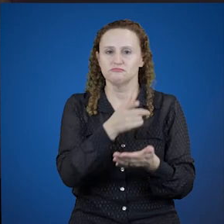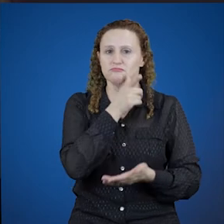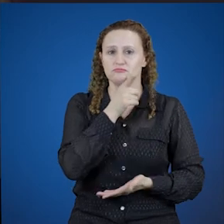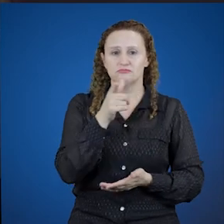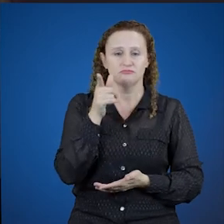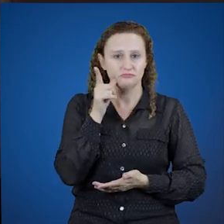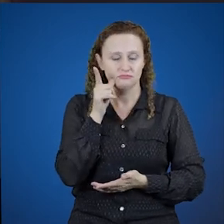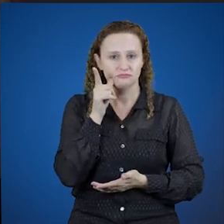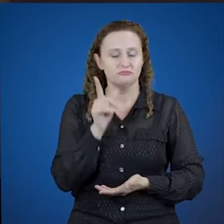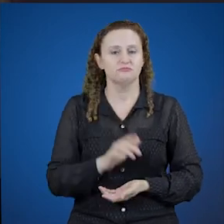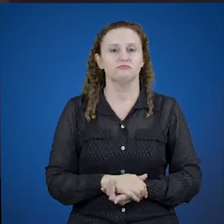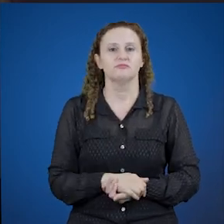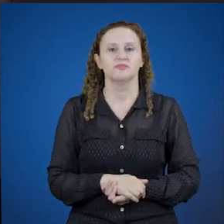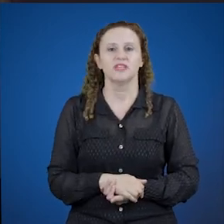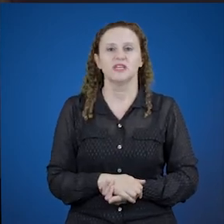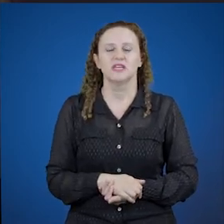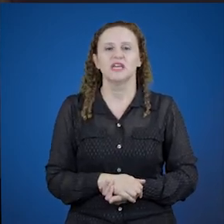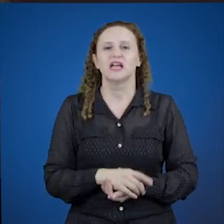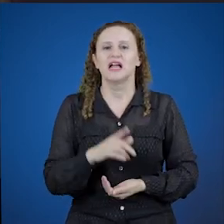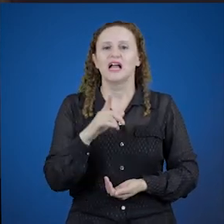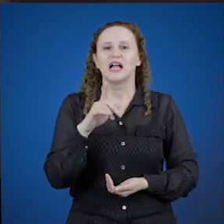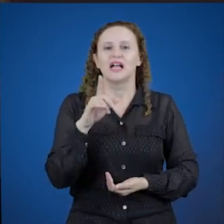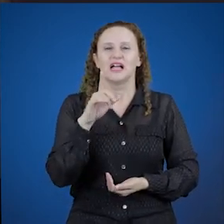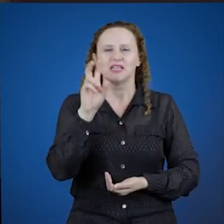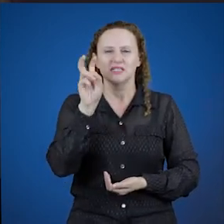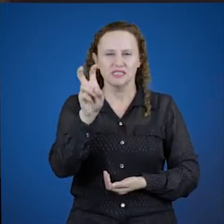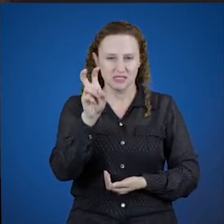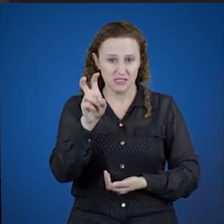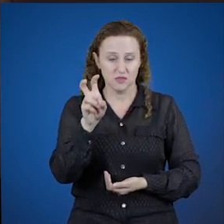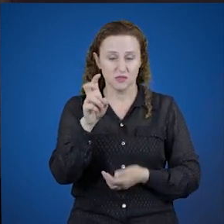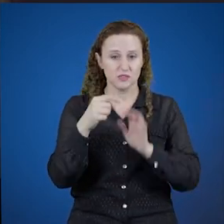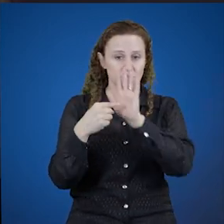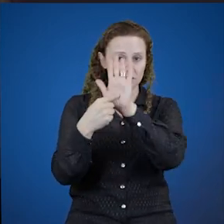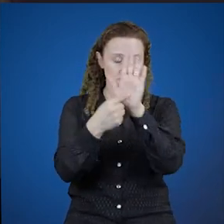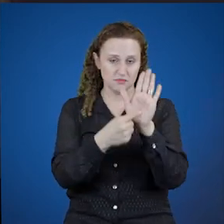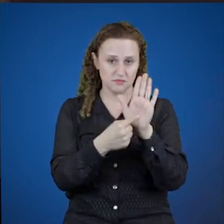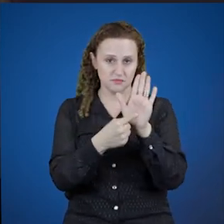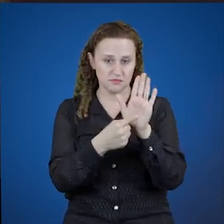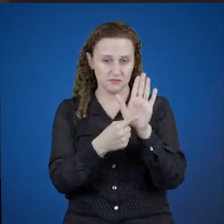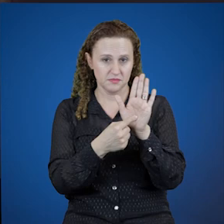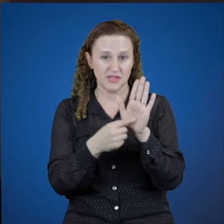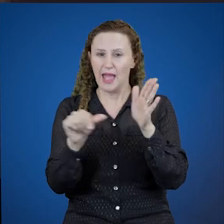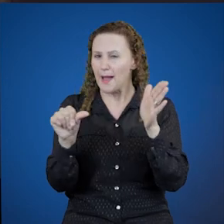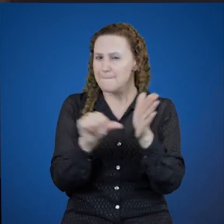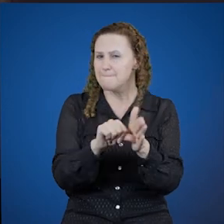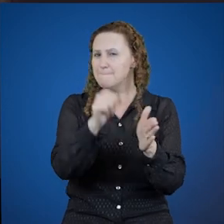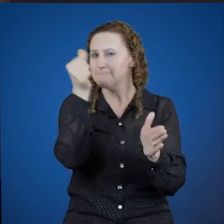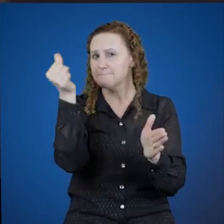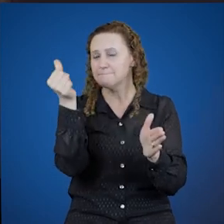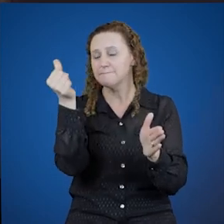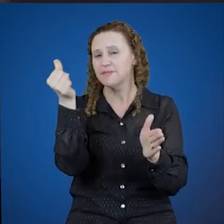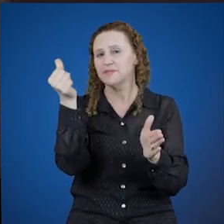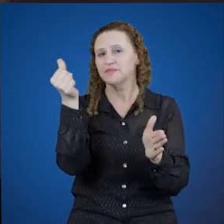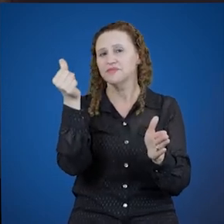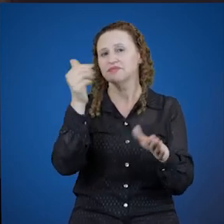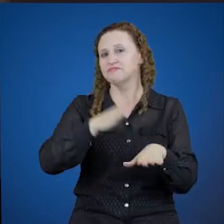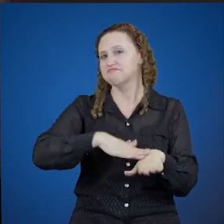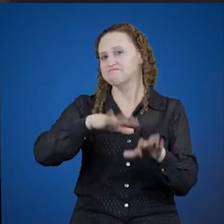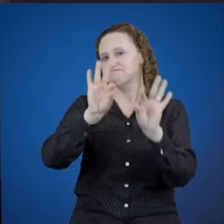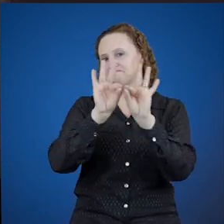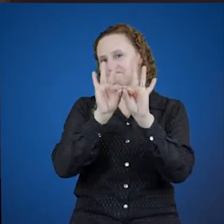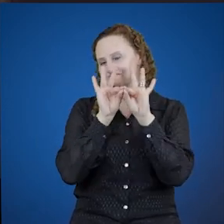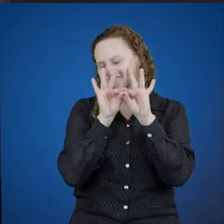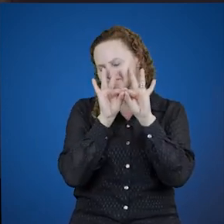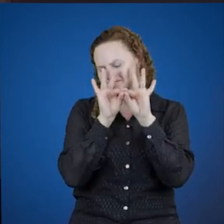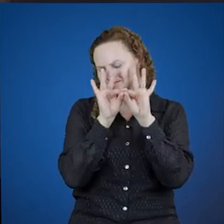daquela cinco declinações que nós apresentamos inicialmente a primeira delas é a